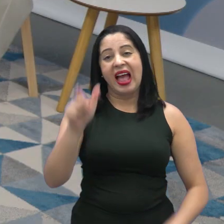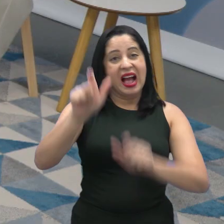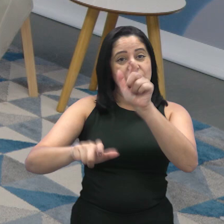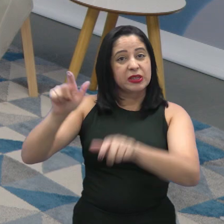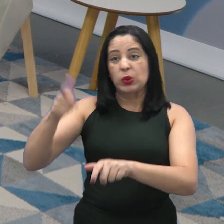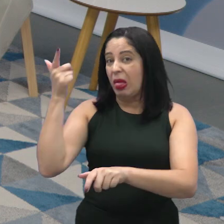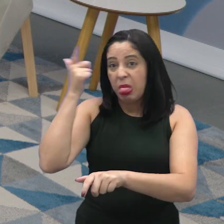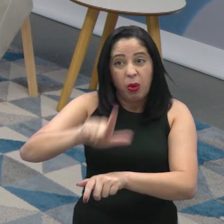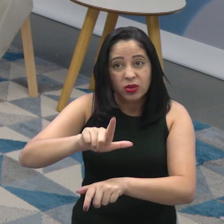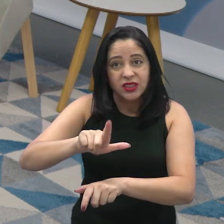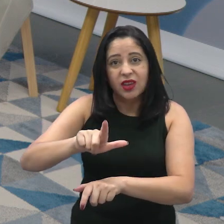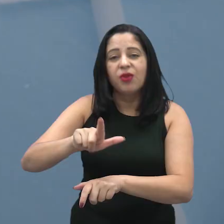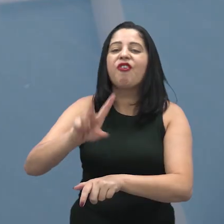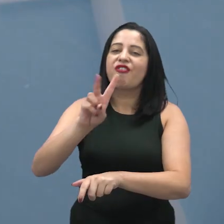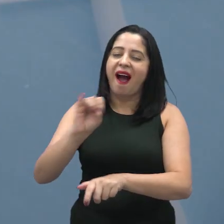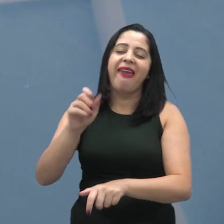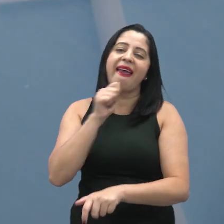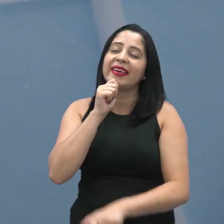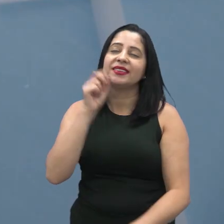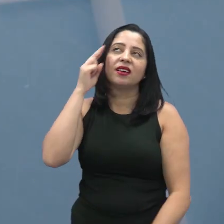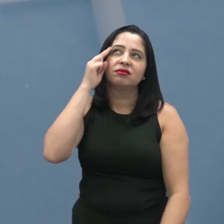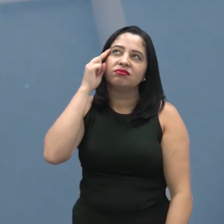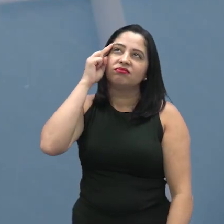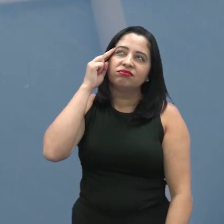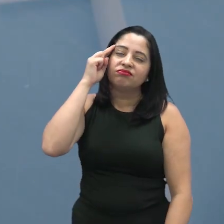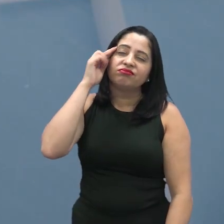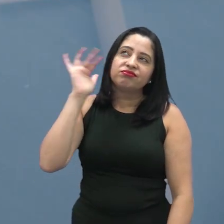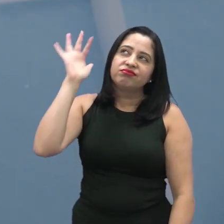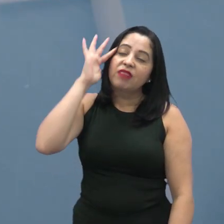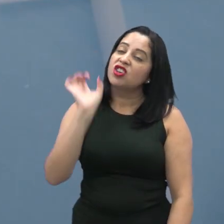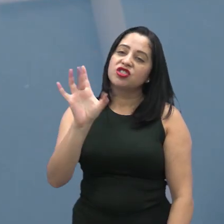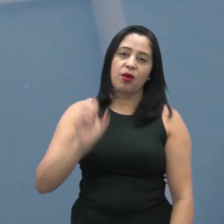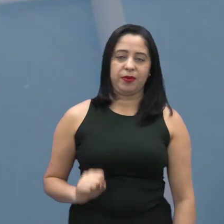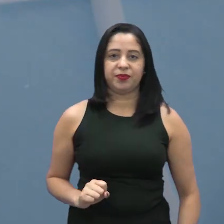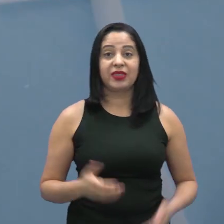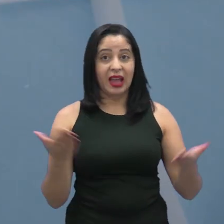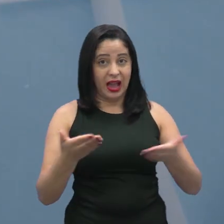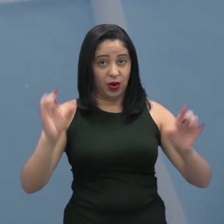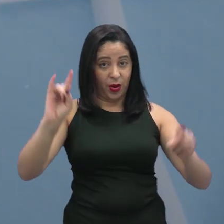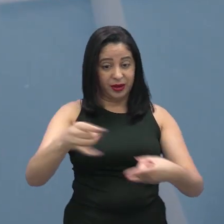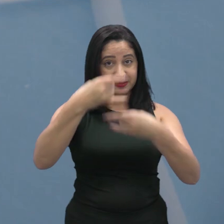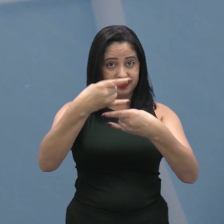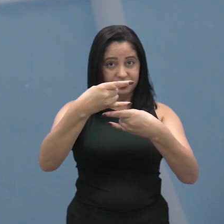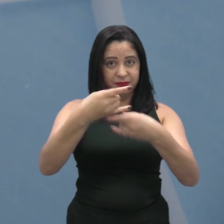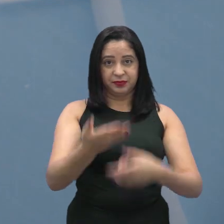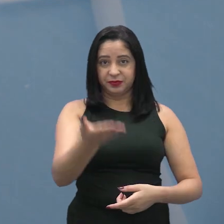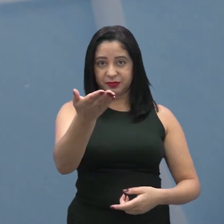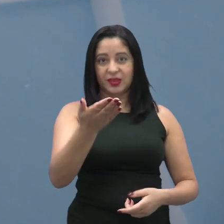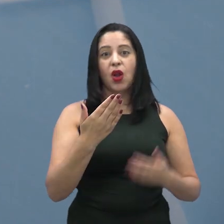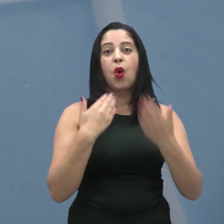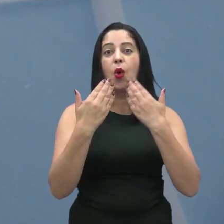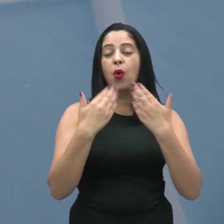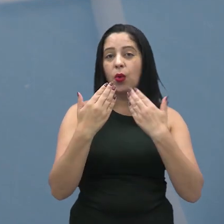expectativa. Pois é. Olha só, agora a gente vai chamar uma outra pessoa para participar aqui com a gente, eu conversei também